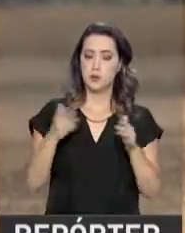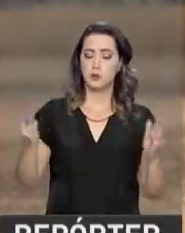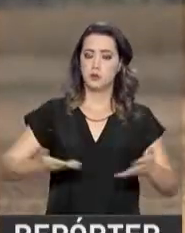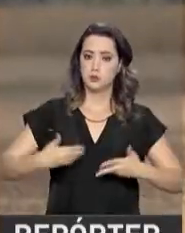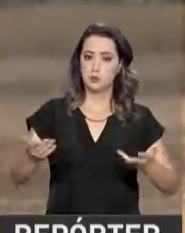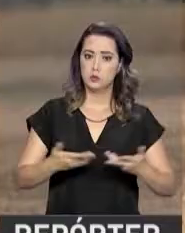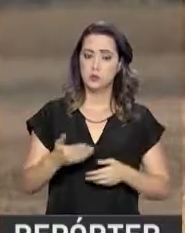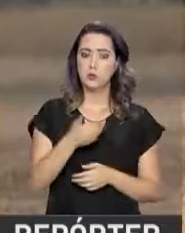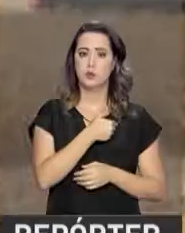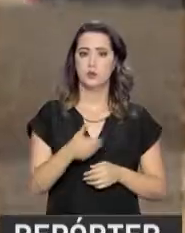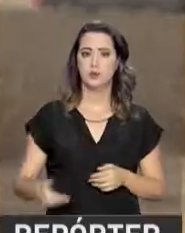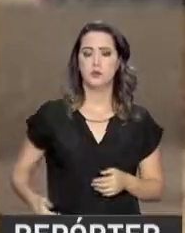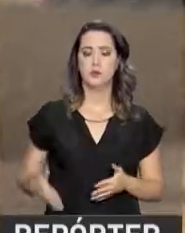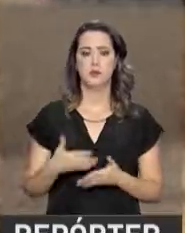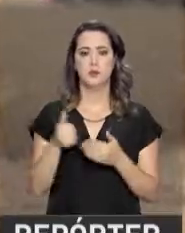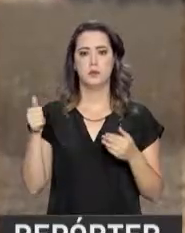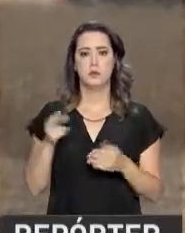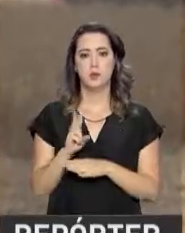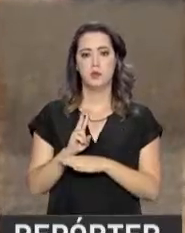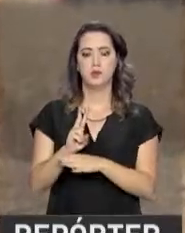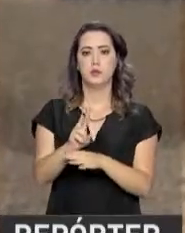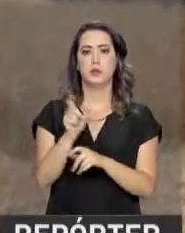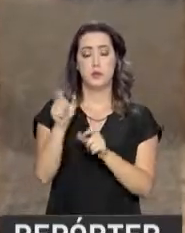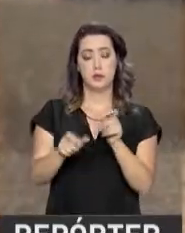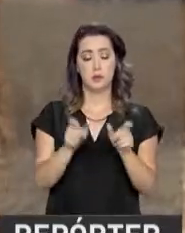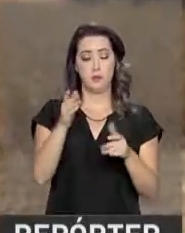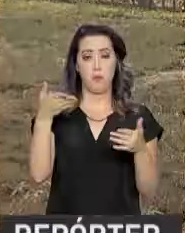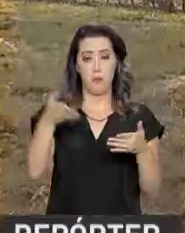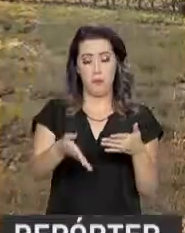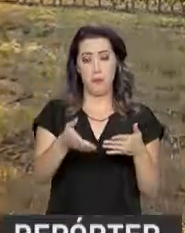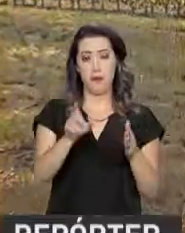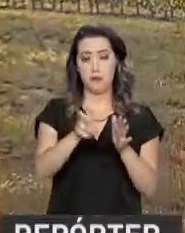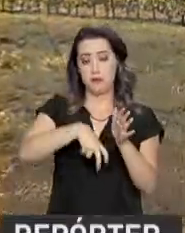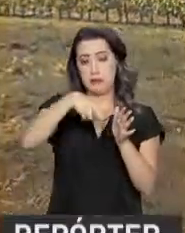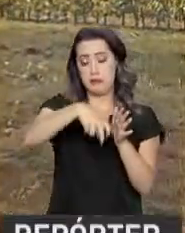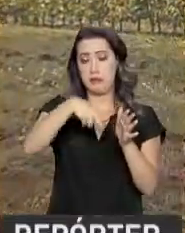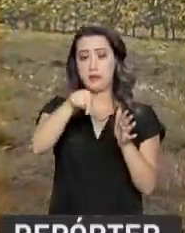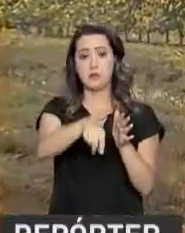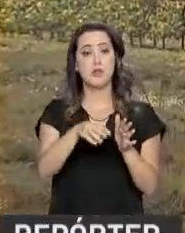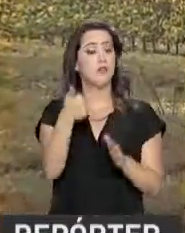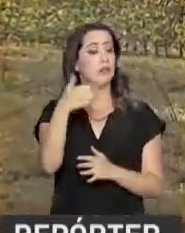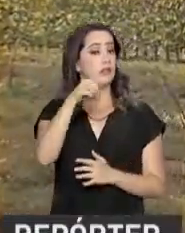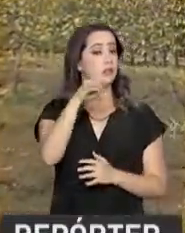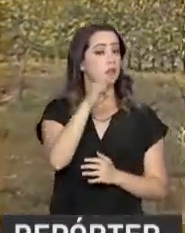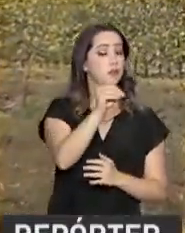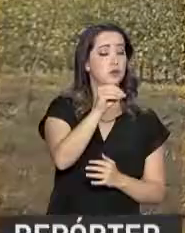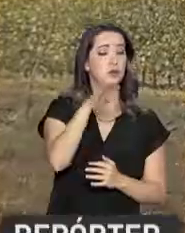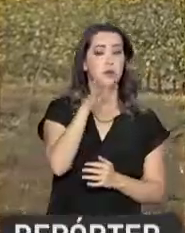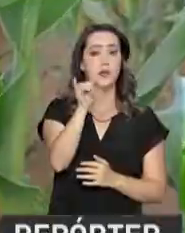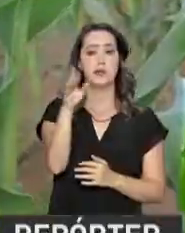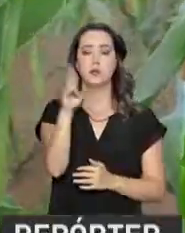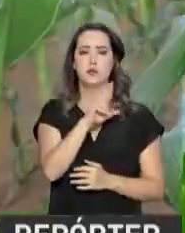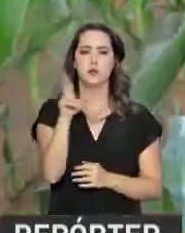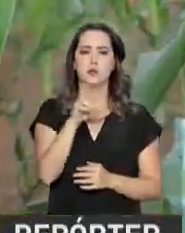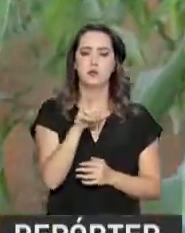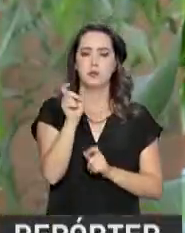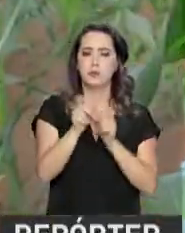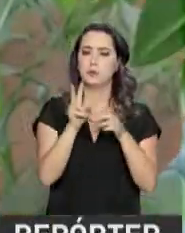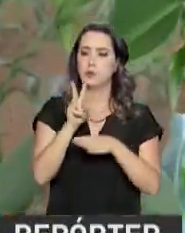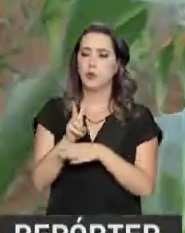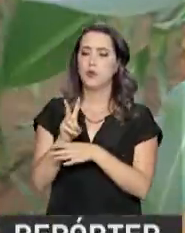governo vem reforçando o crédito para essa safra são quase 190 bilhões de reais disponíveis para